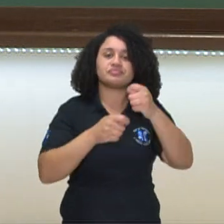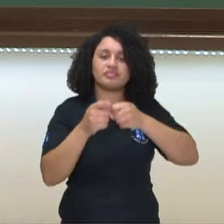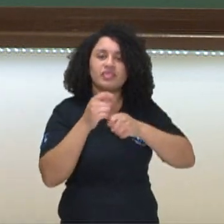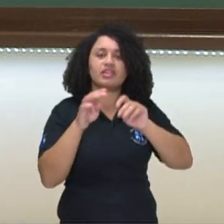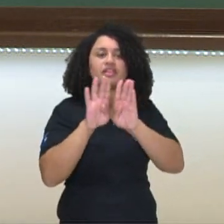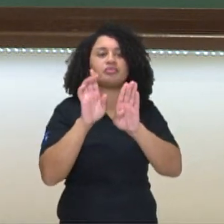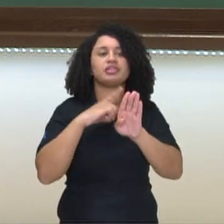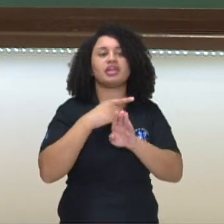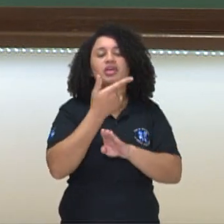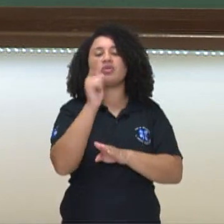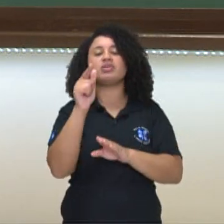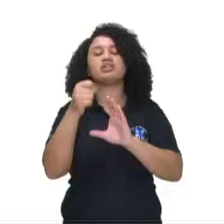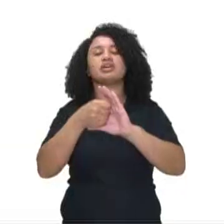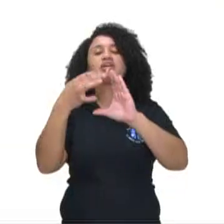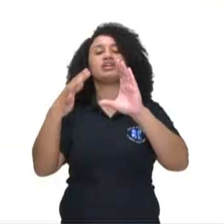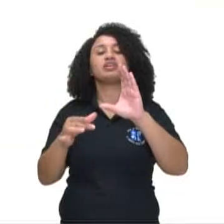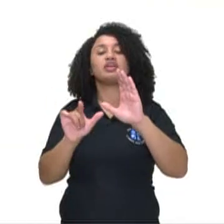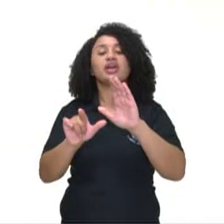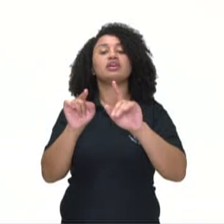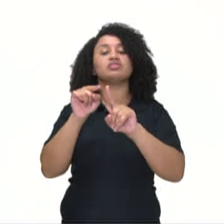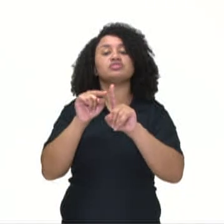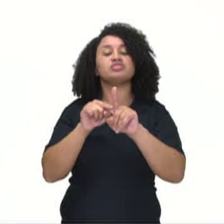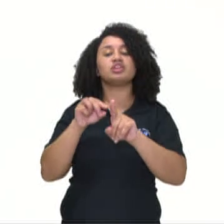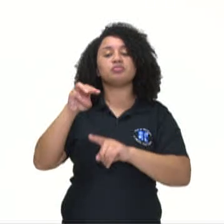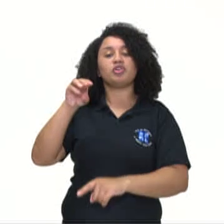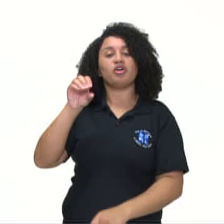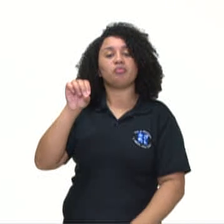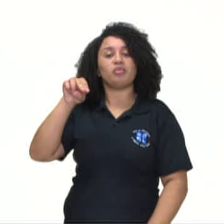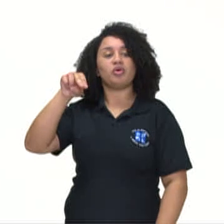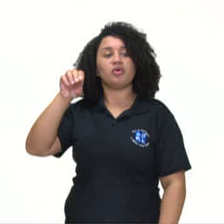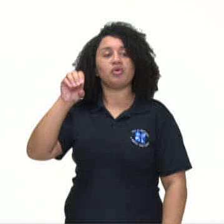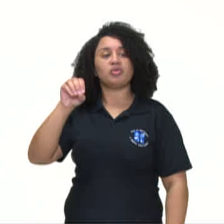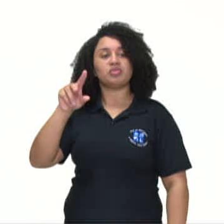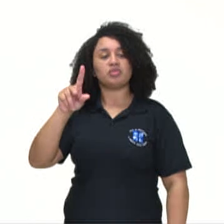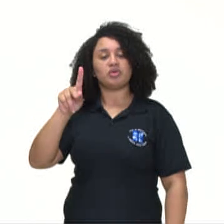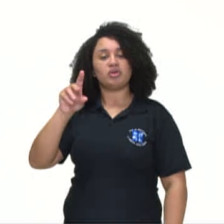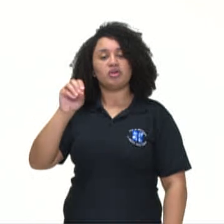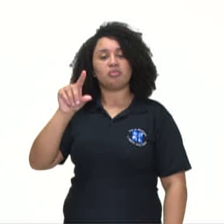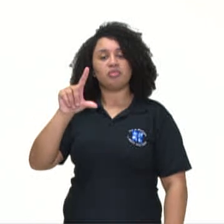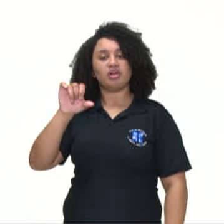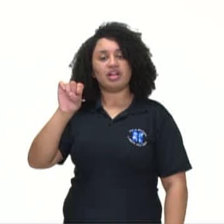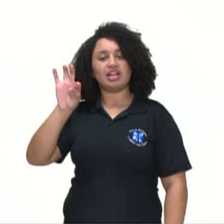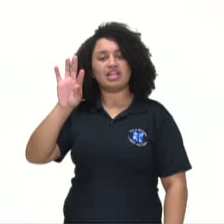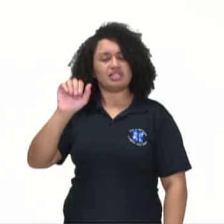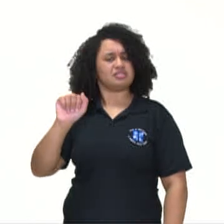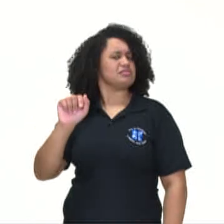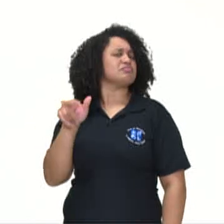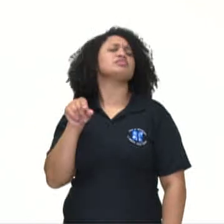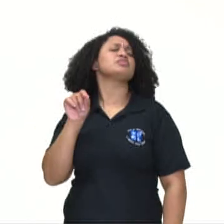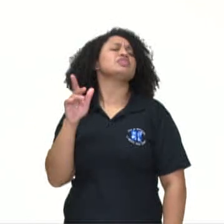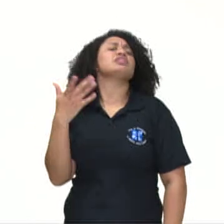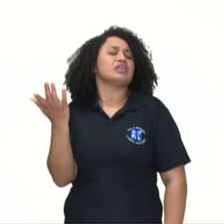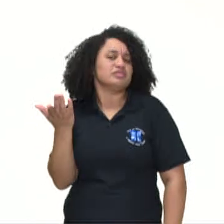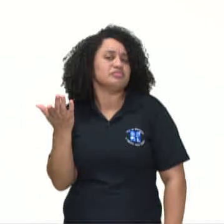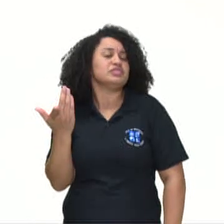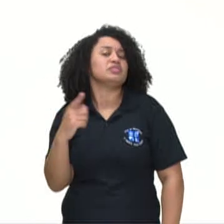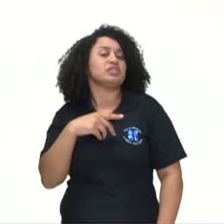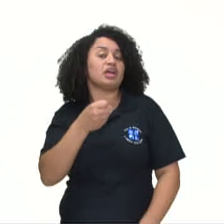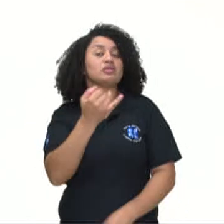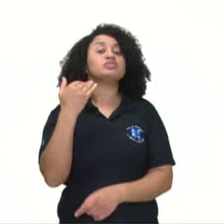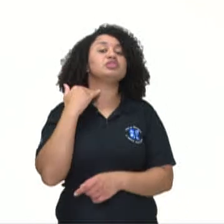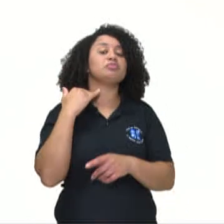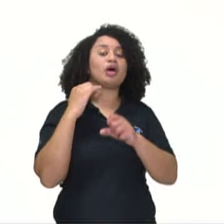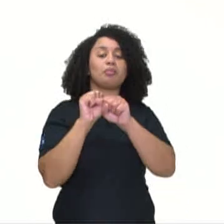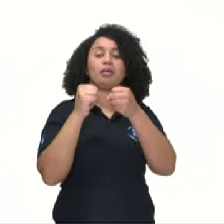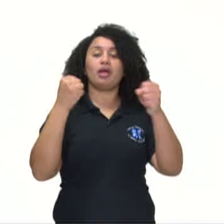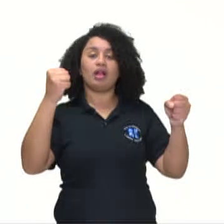outra característica, que é o sistema monopolizador. Como algumas empresas, alguns bancos começam a crescer demais, eles